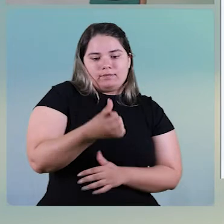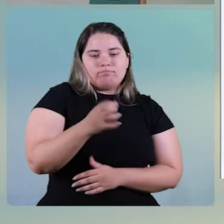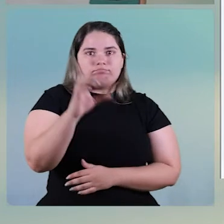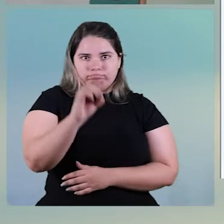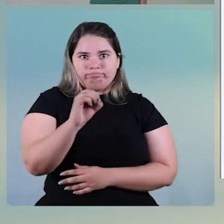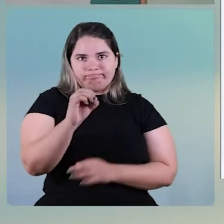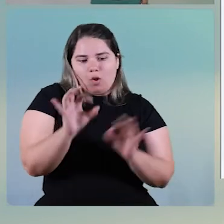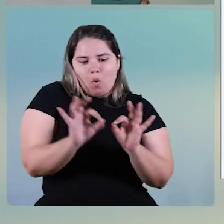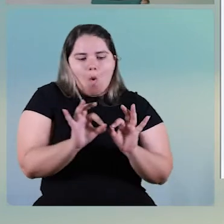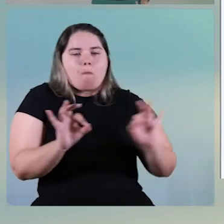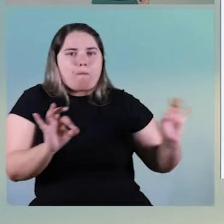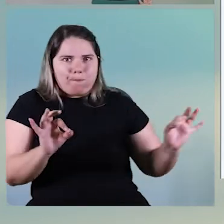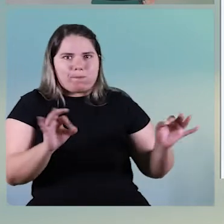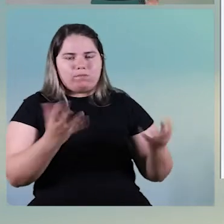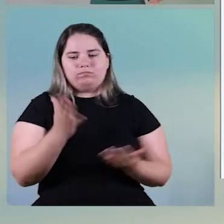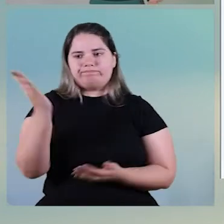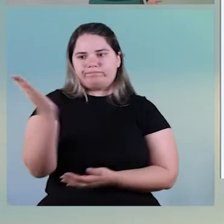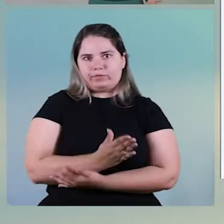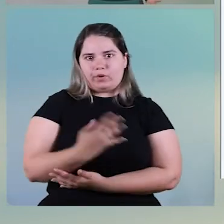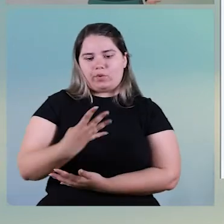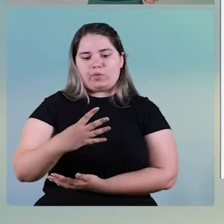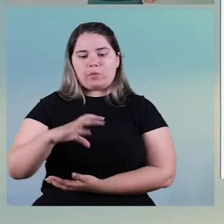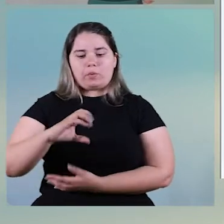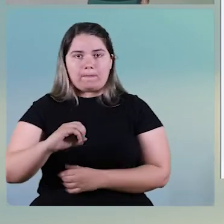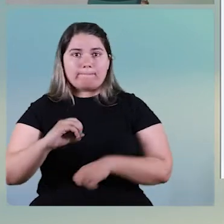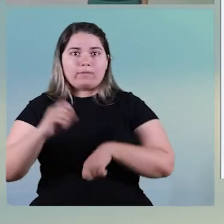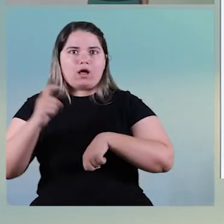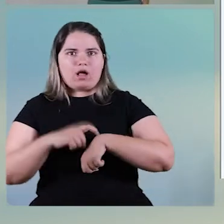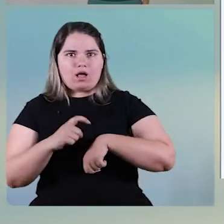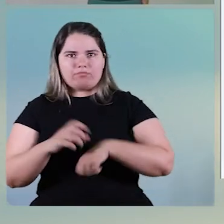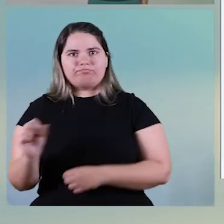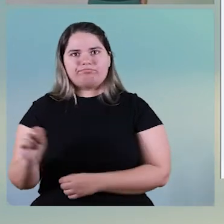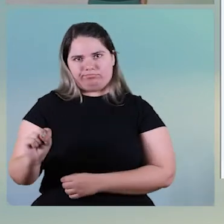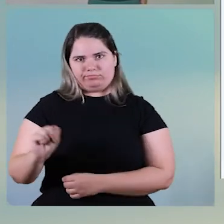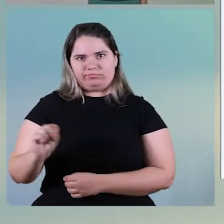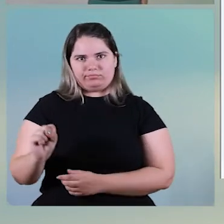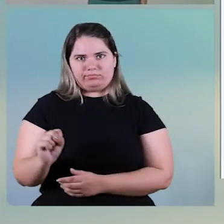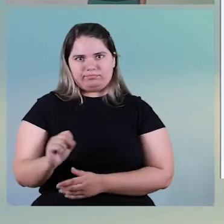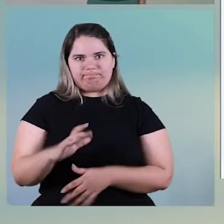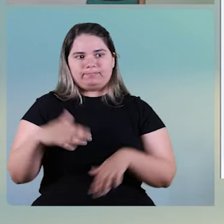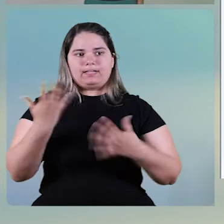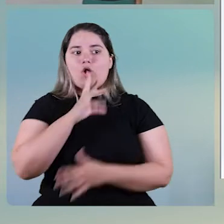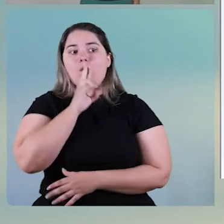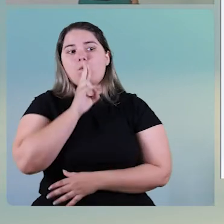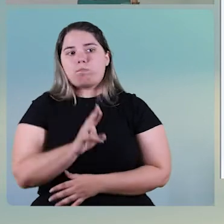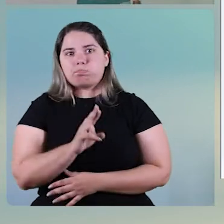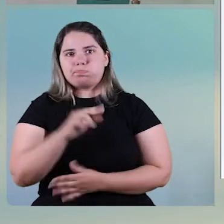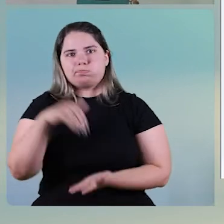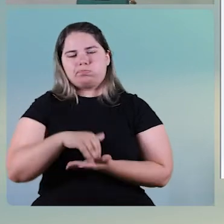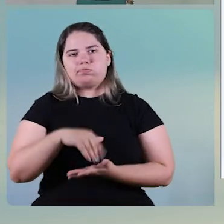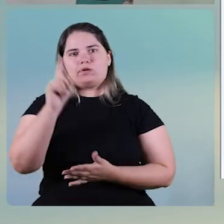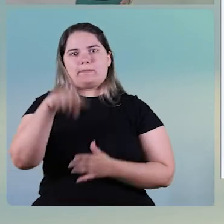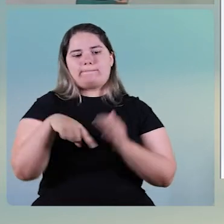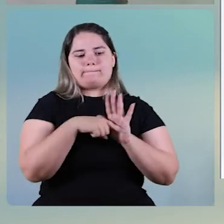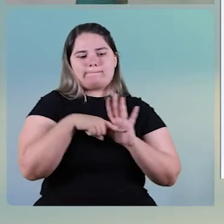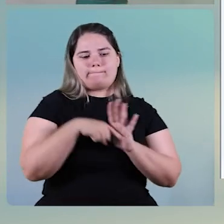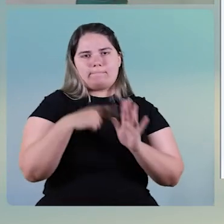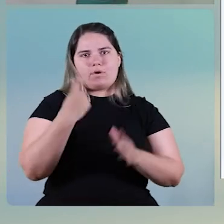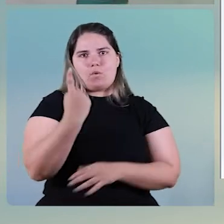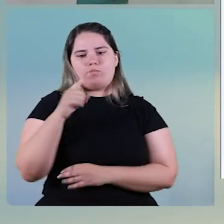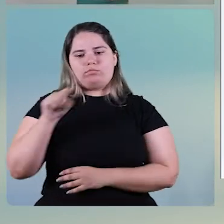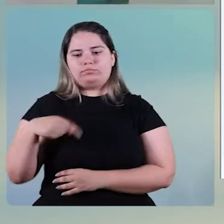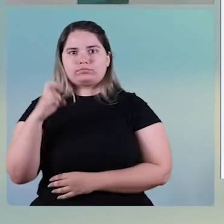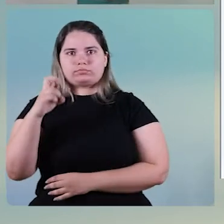segundos. Então, a velocidade vetorial média terá como intensidade o valor menos 1,5. Esse